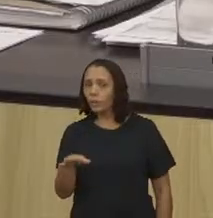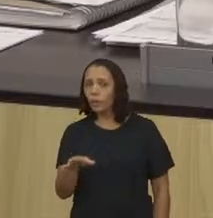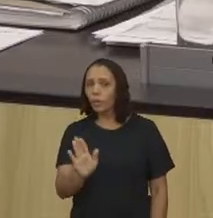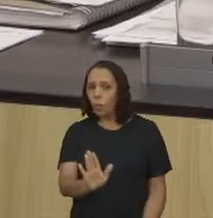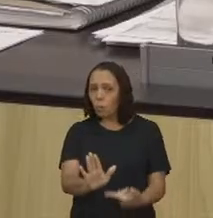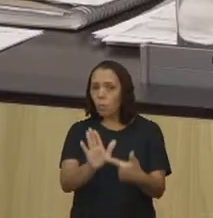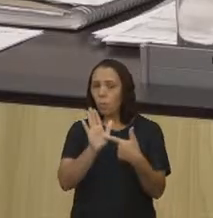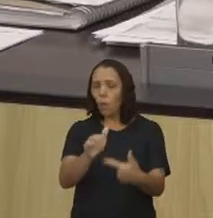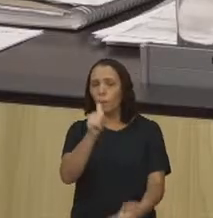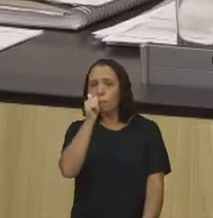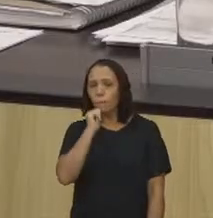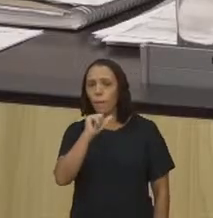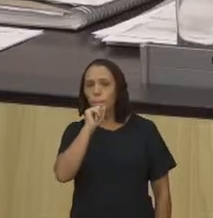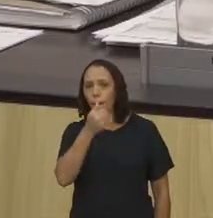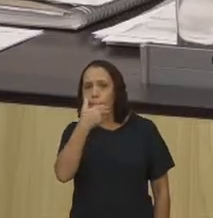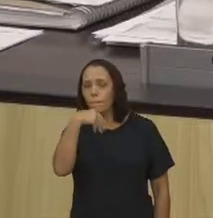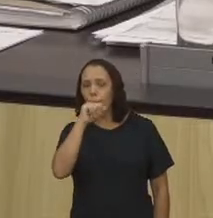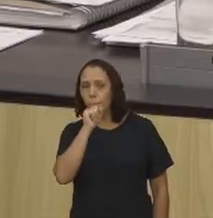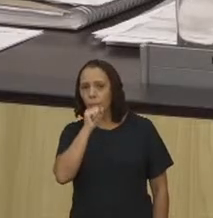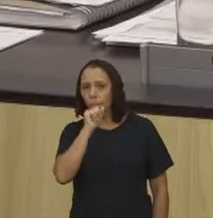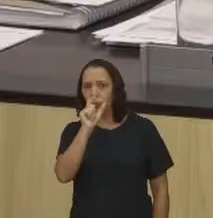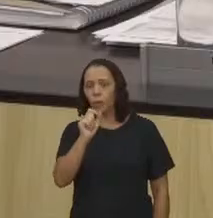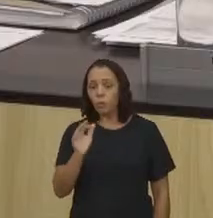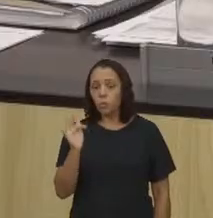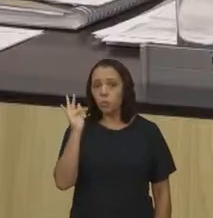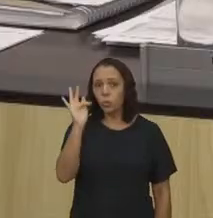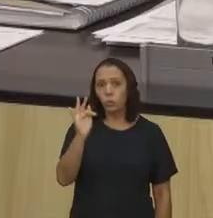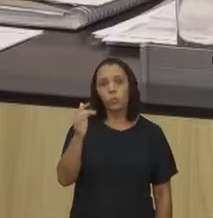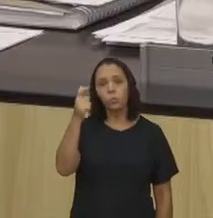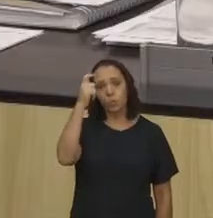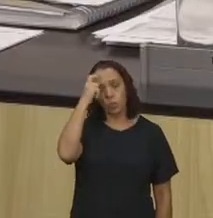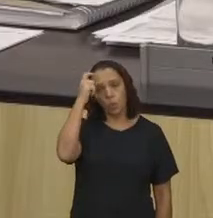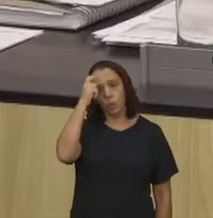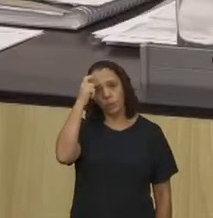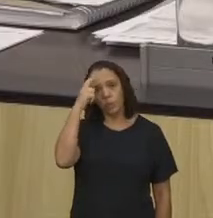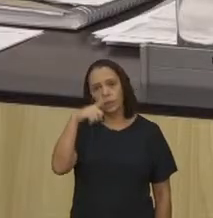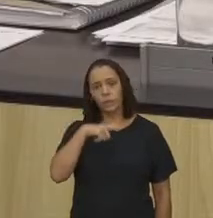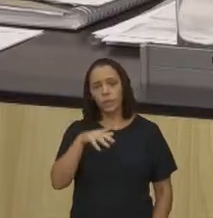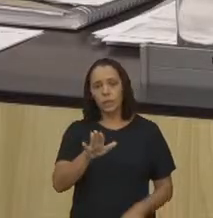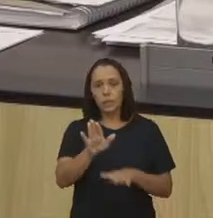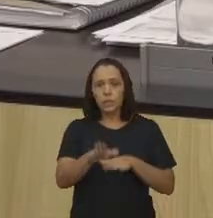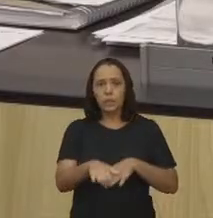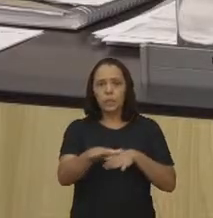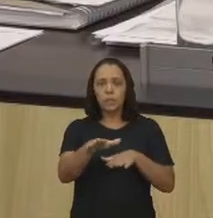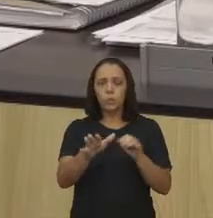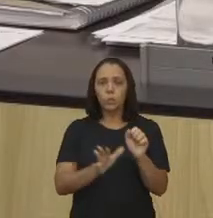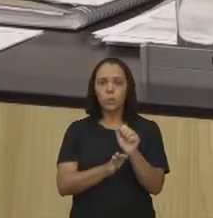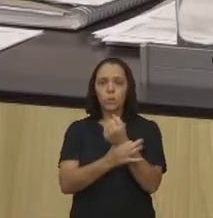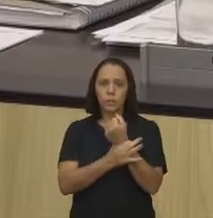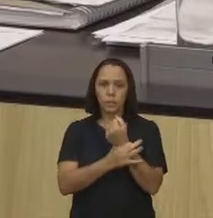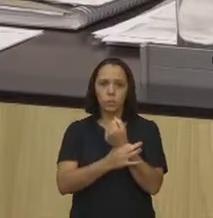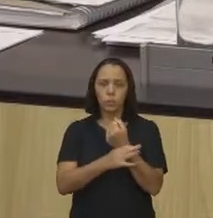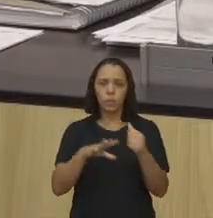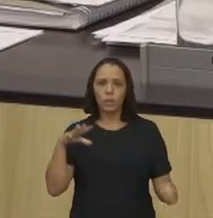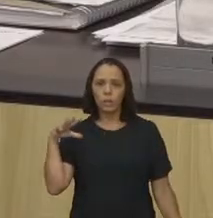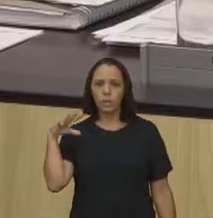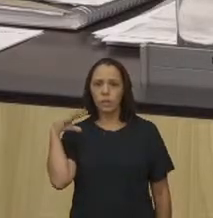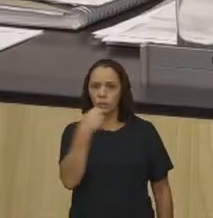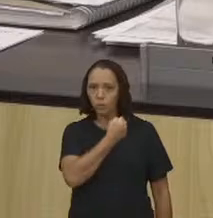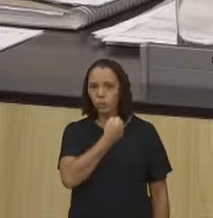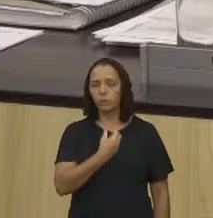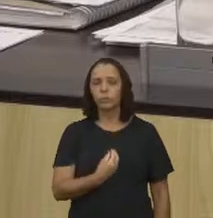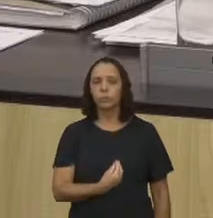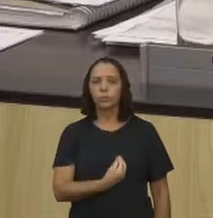pais no futuro, em breve, aí já tendo um trânsito cada vez mais seguro, salvando vidas. Parabéns. Meu voto é